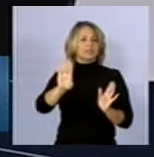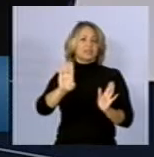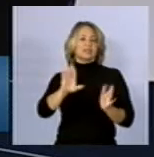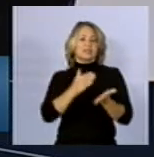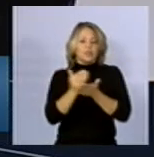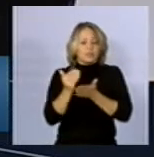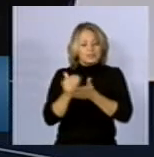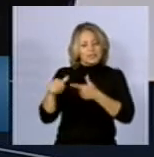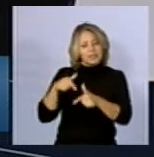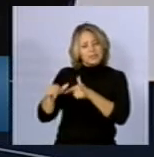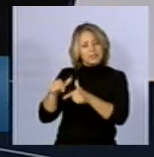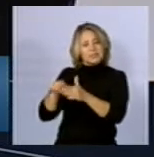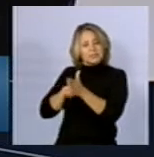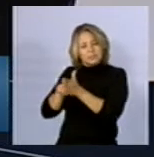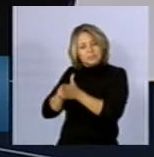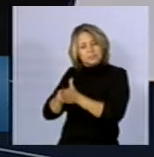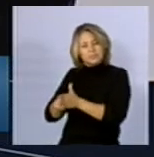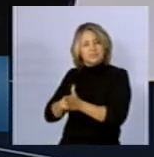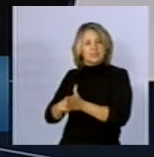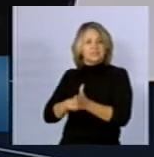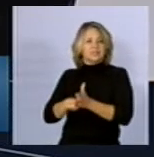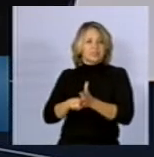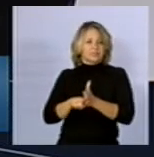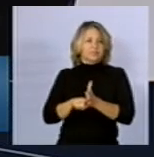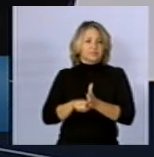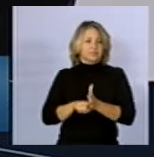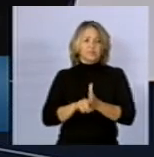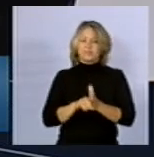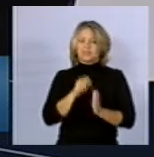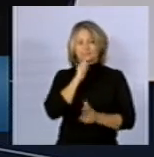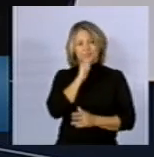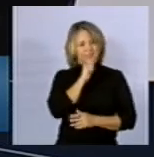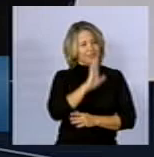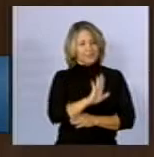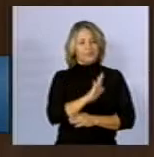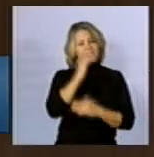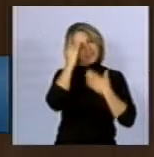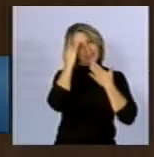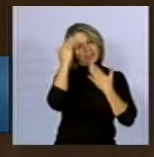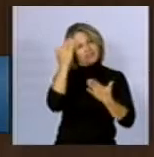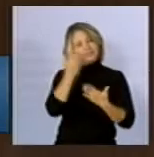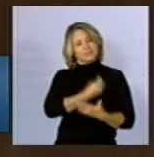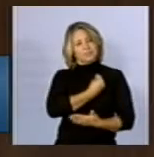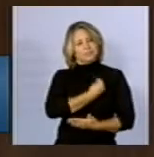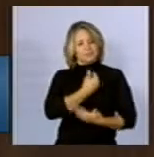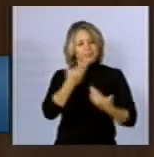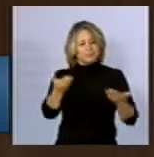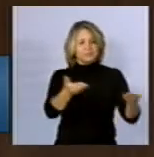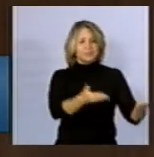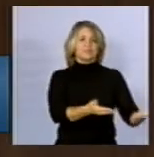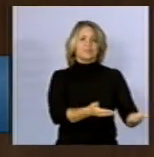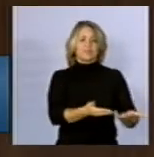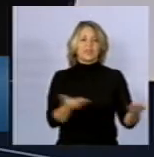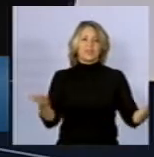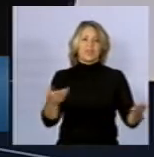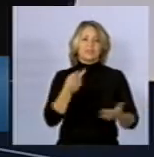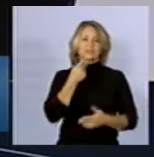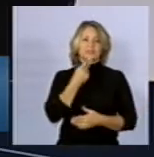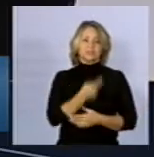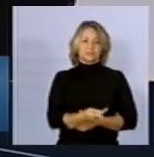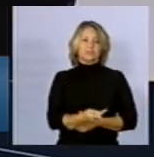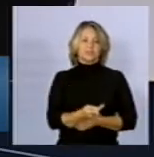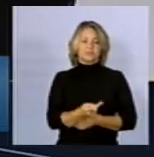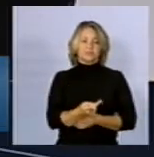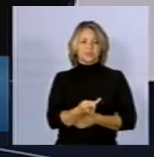atuar na perícia agradeço não atuei agradeço presidente de vossa excelência e agora